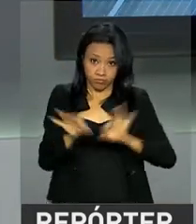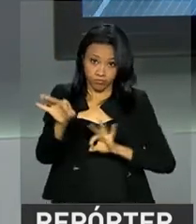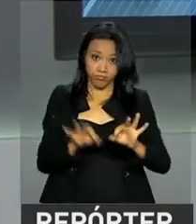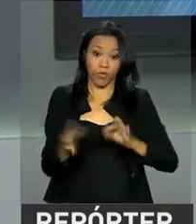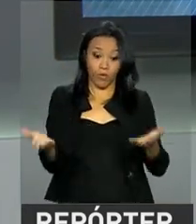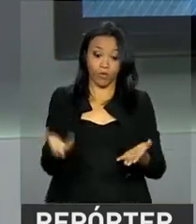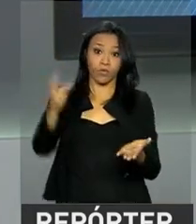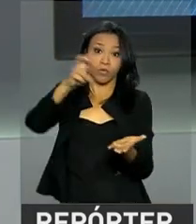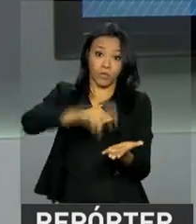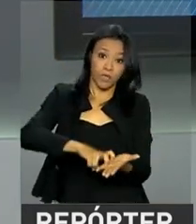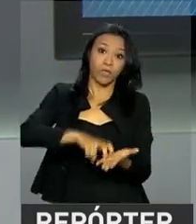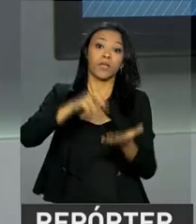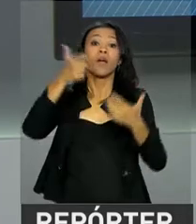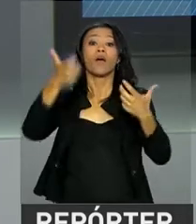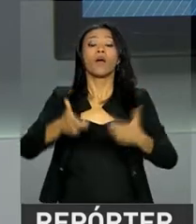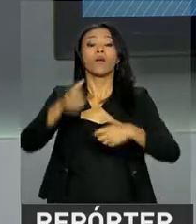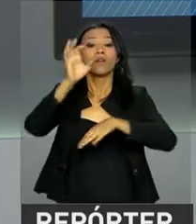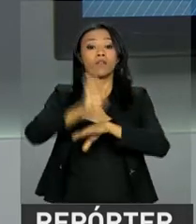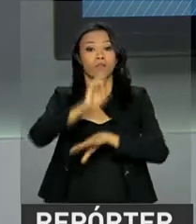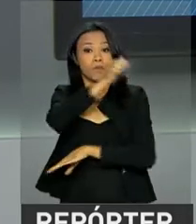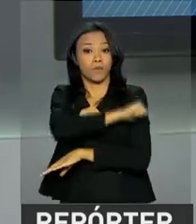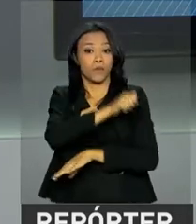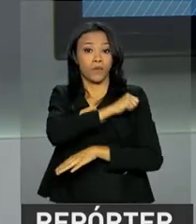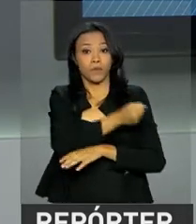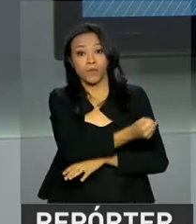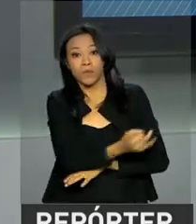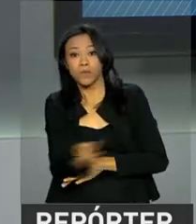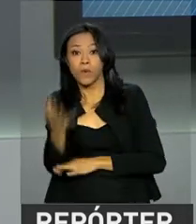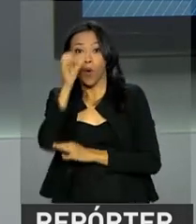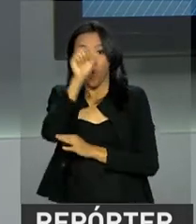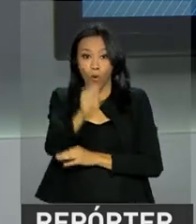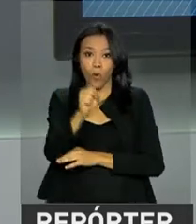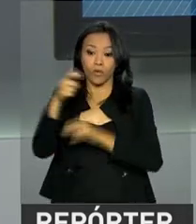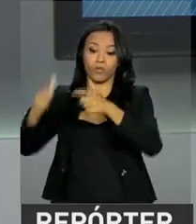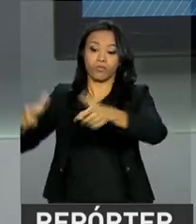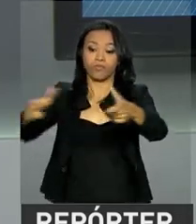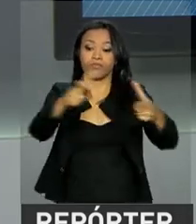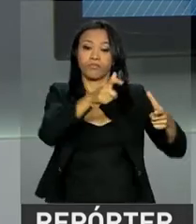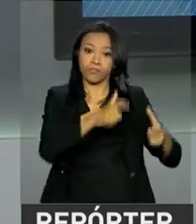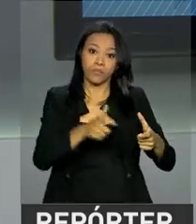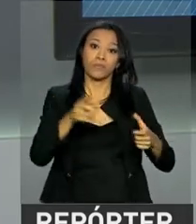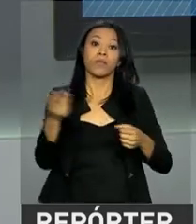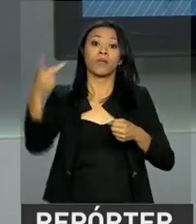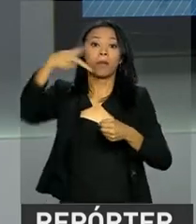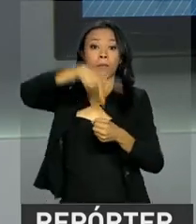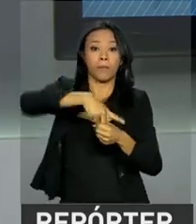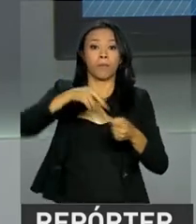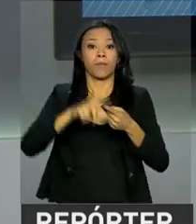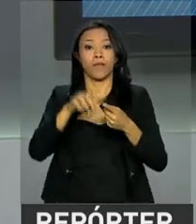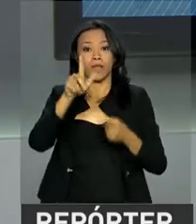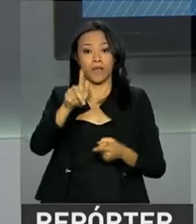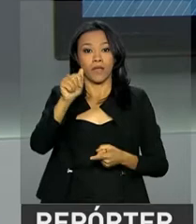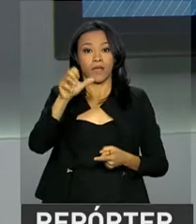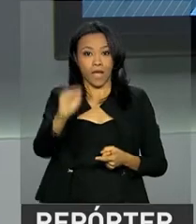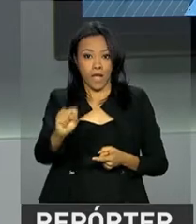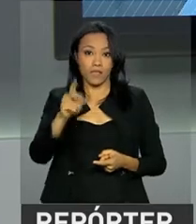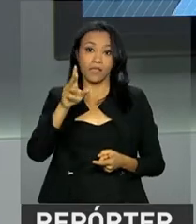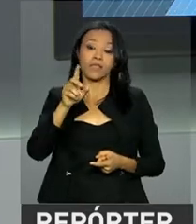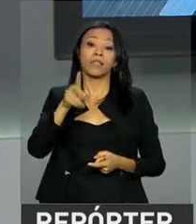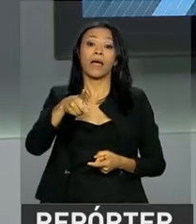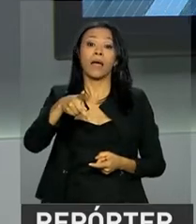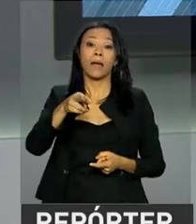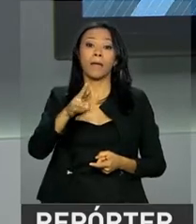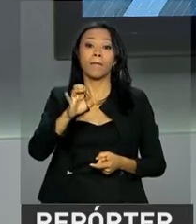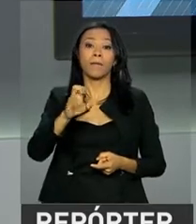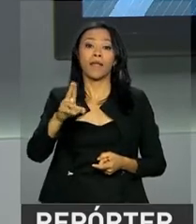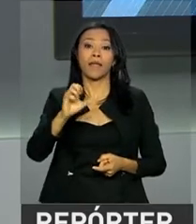para esta manhã no Rio de Janeiro os leilões de 8 áreas de exploração e produção de petróleo e gás natural na camada pré-sal. O repórter